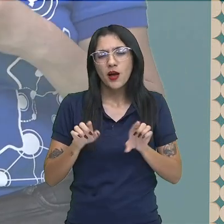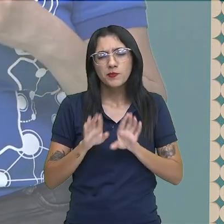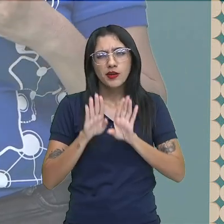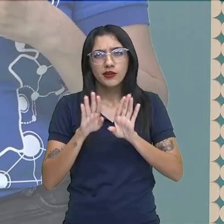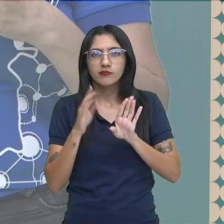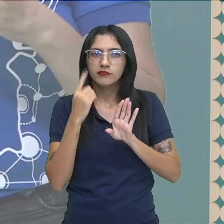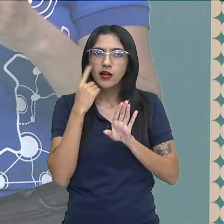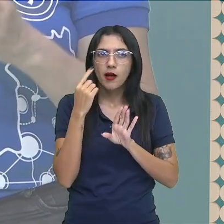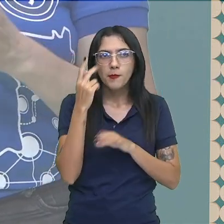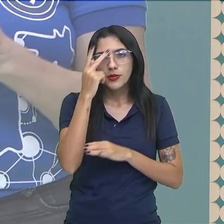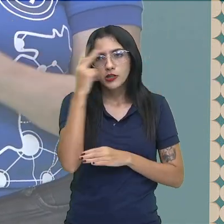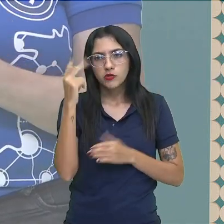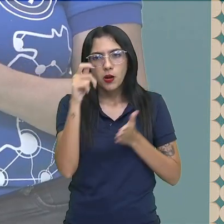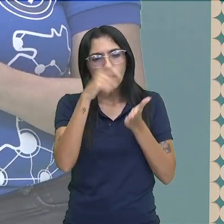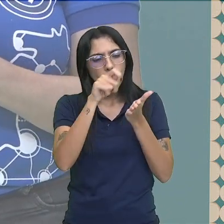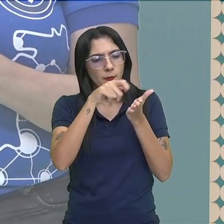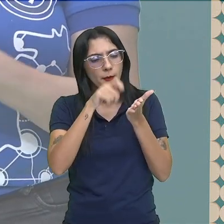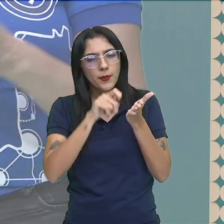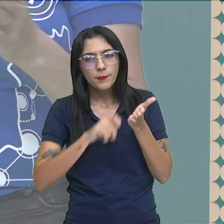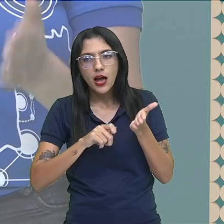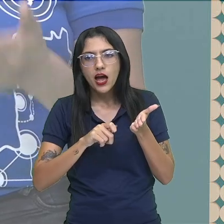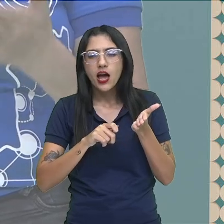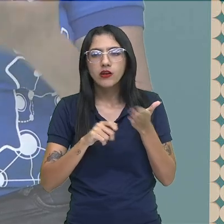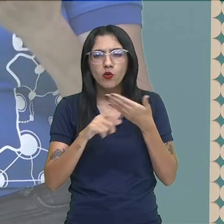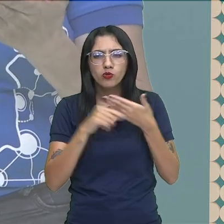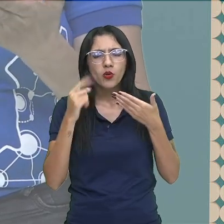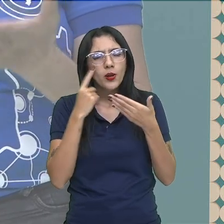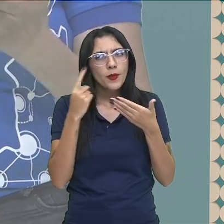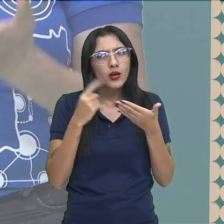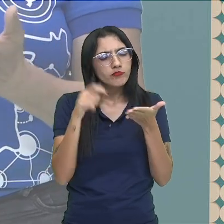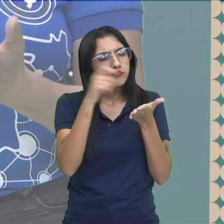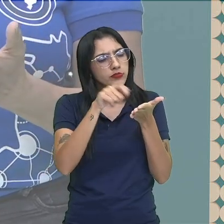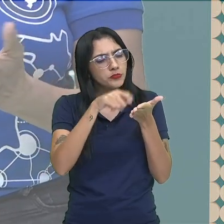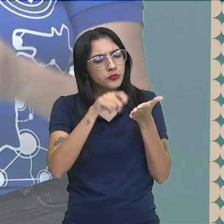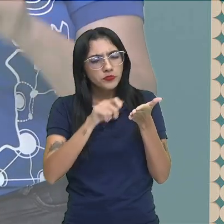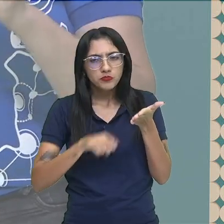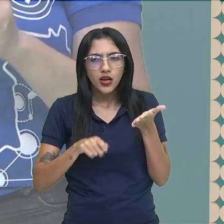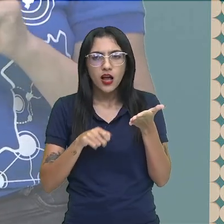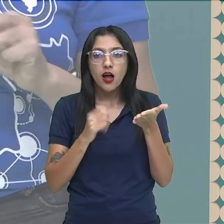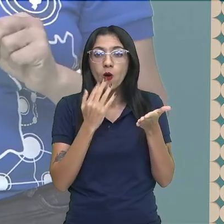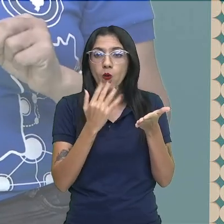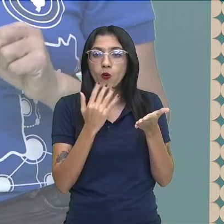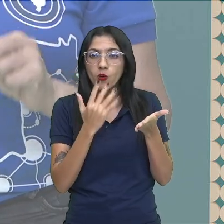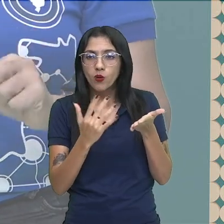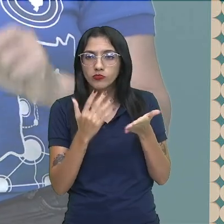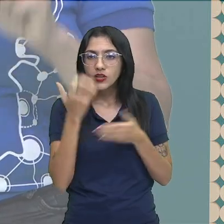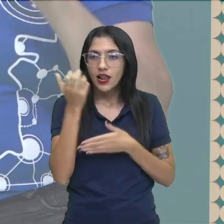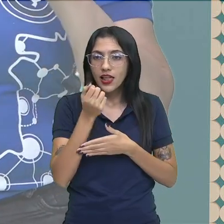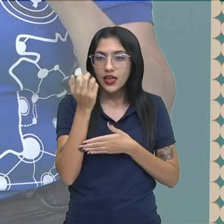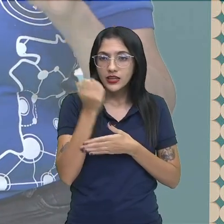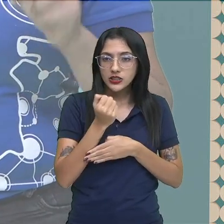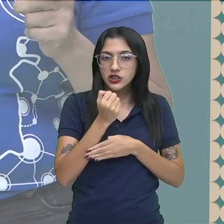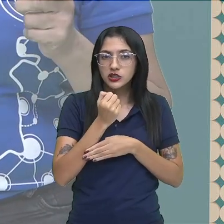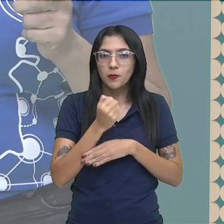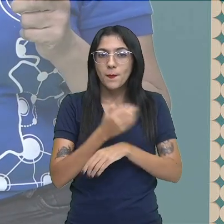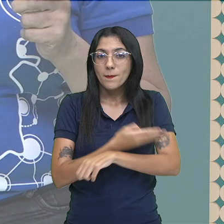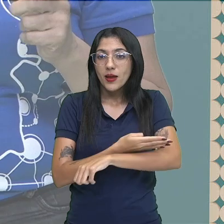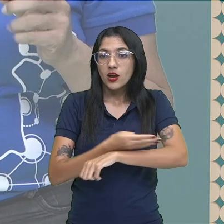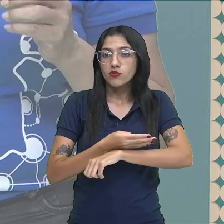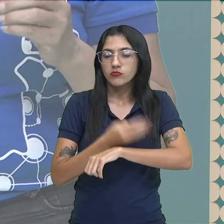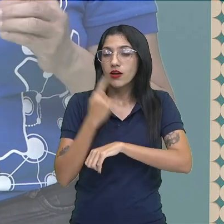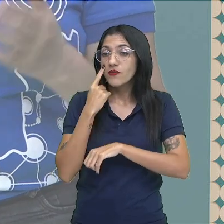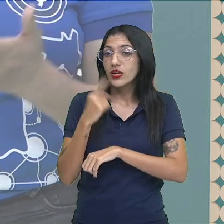quem escreveu, o autor quis, né, enfatizar que é branco e colocou entre